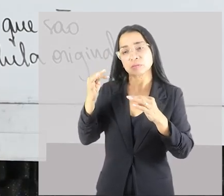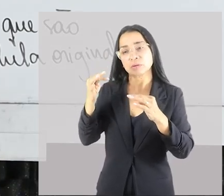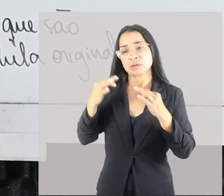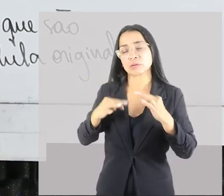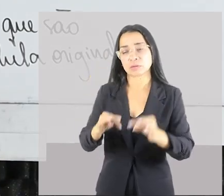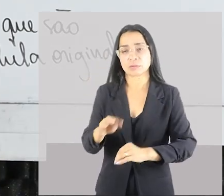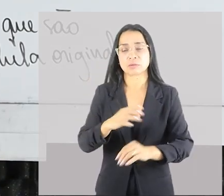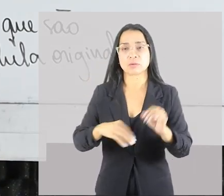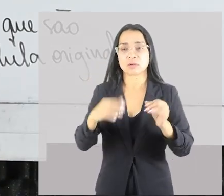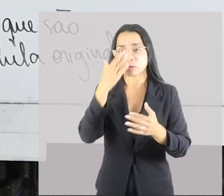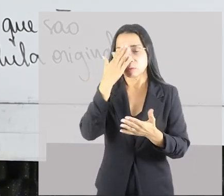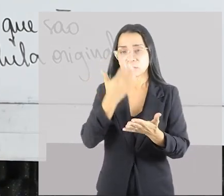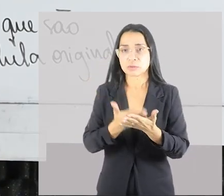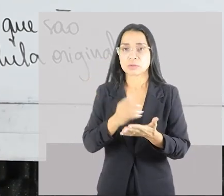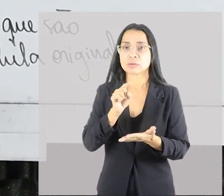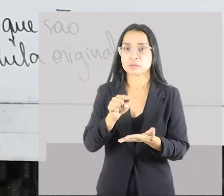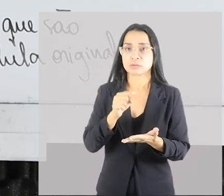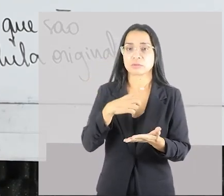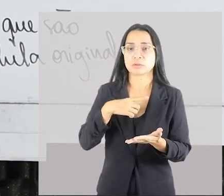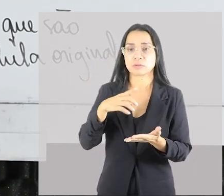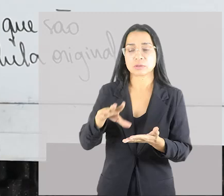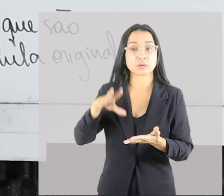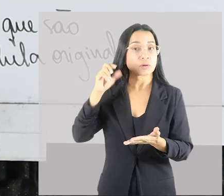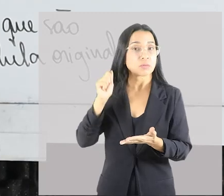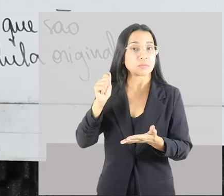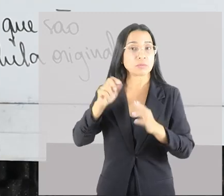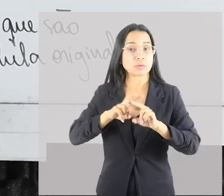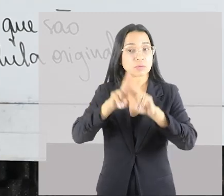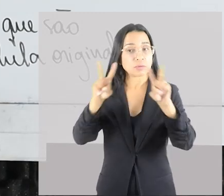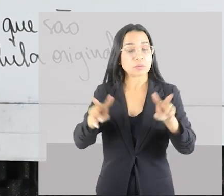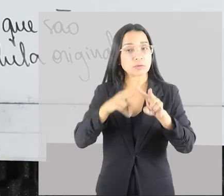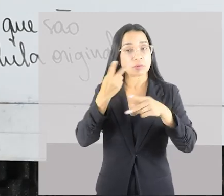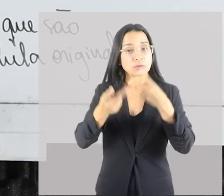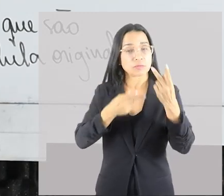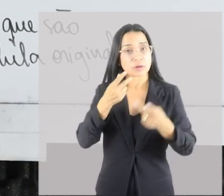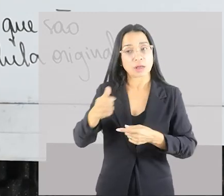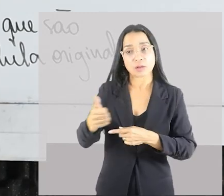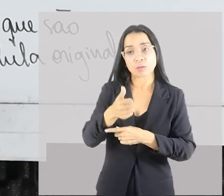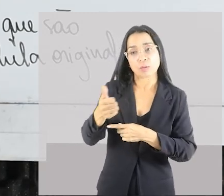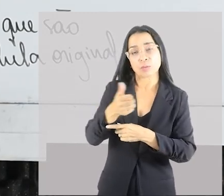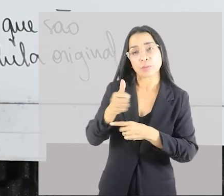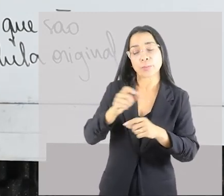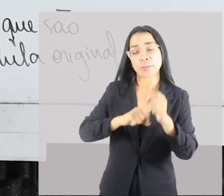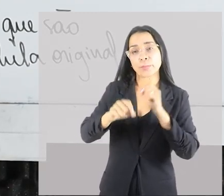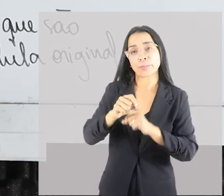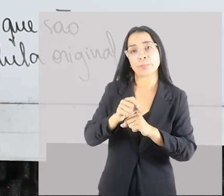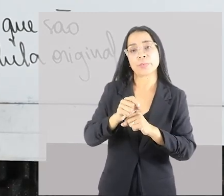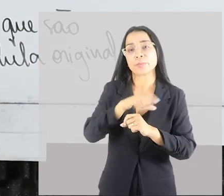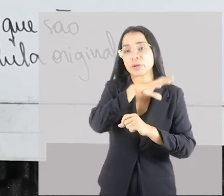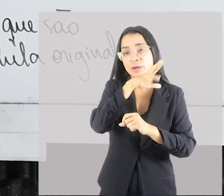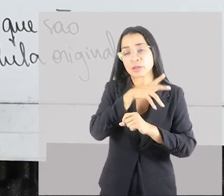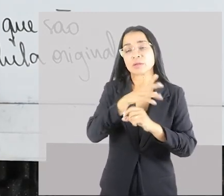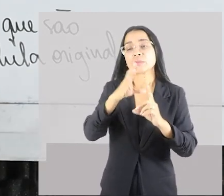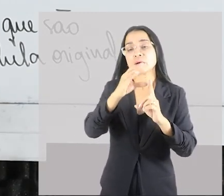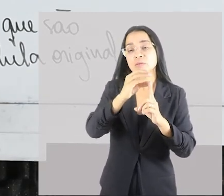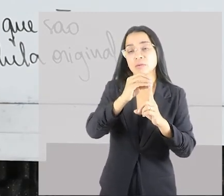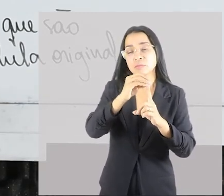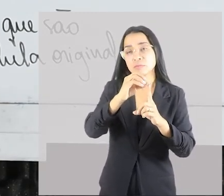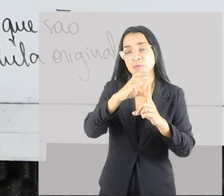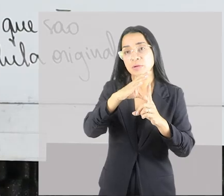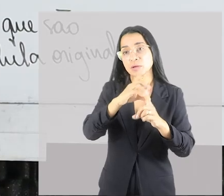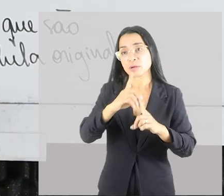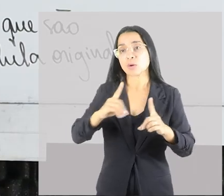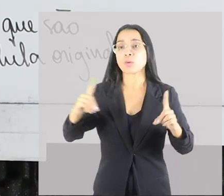com certeza, você já deve ter ouvido falar aí do primeiro animal que foi clonado, né? Que viveu, inclusive, metade